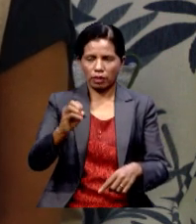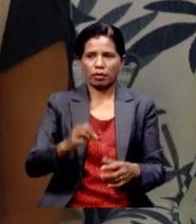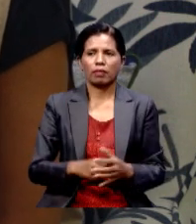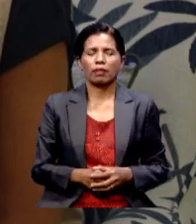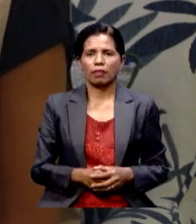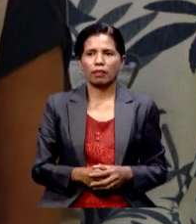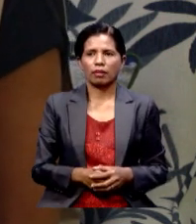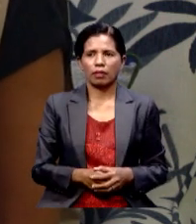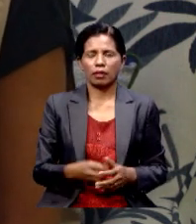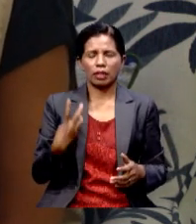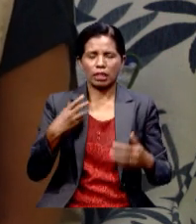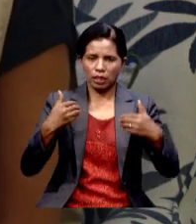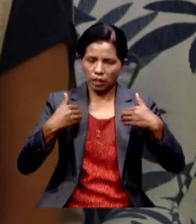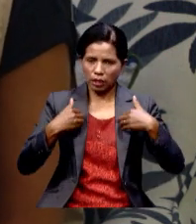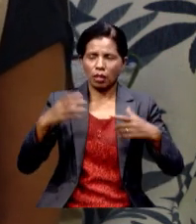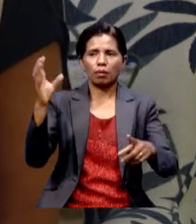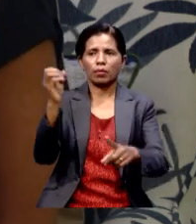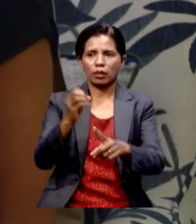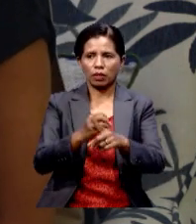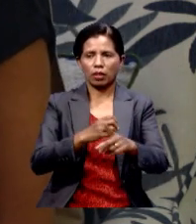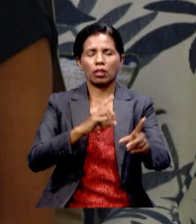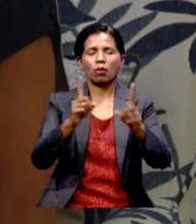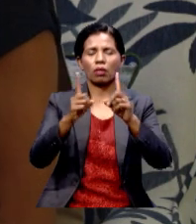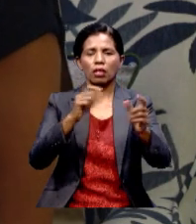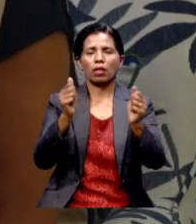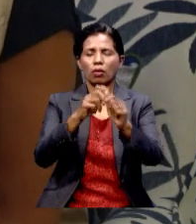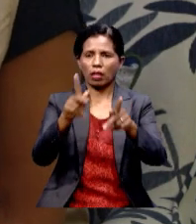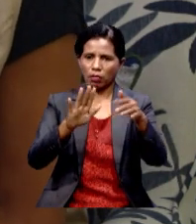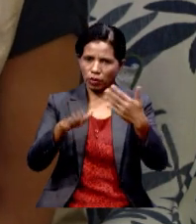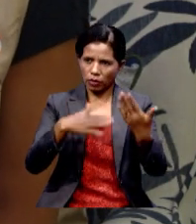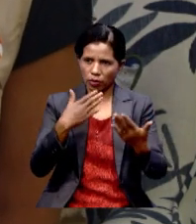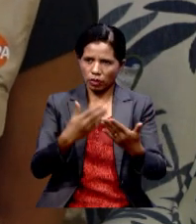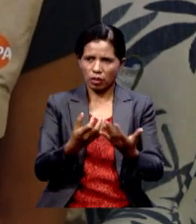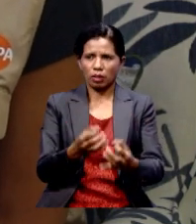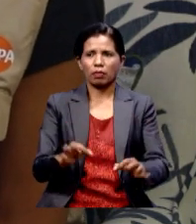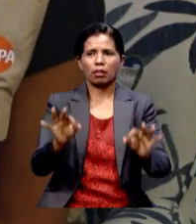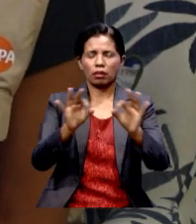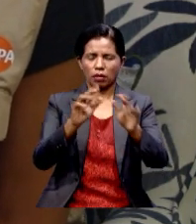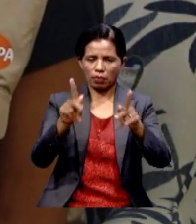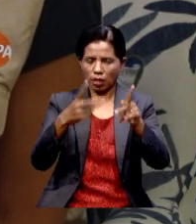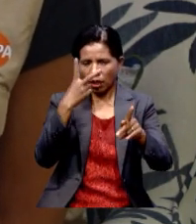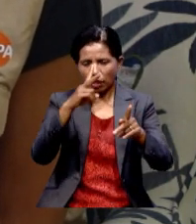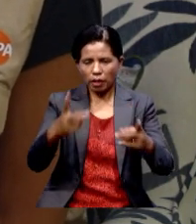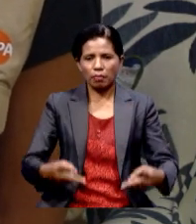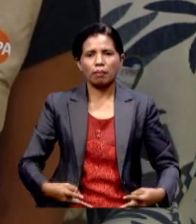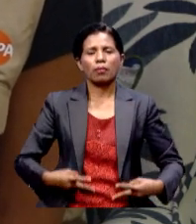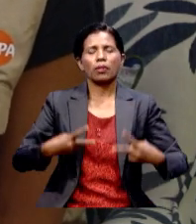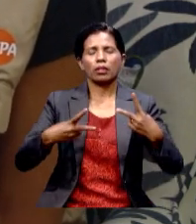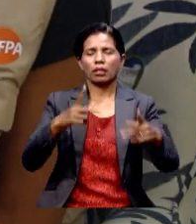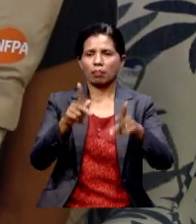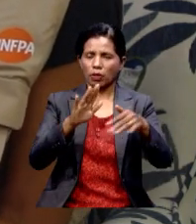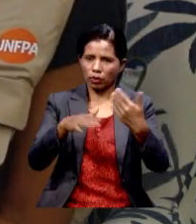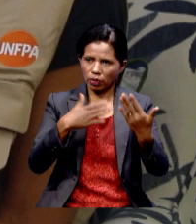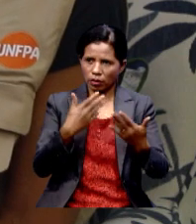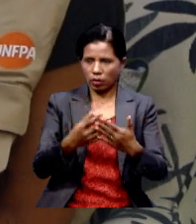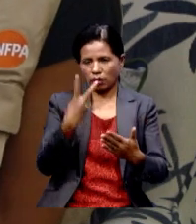E tive a oportunidade de contactar com a população. Para mim é essencial ouvir a população. Eu acho que para chegarmos a um